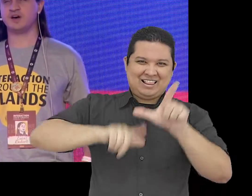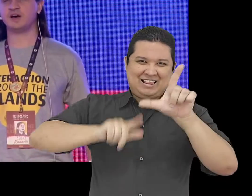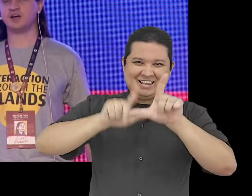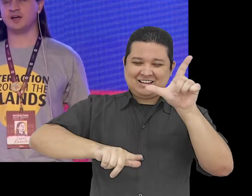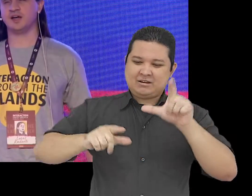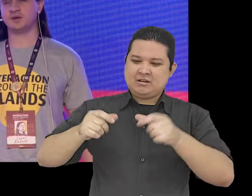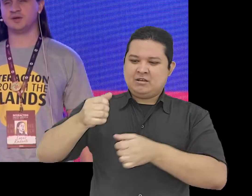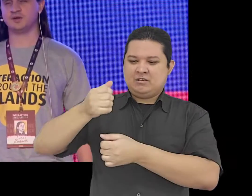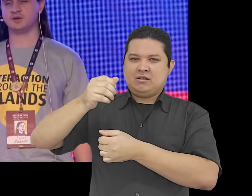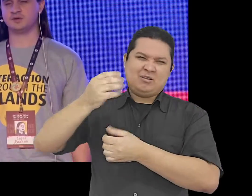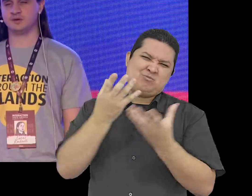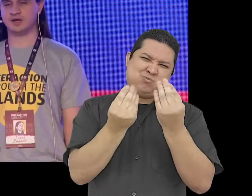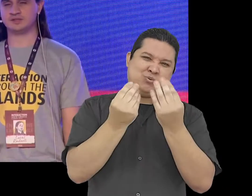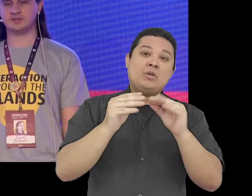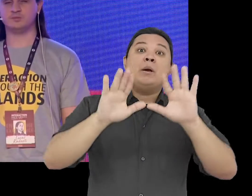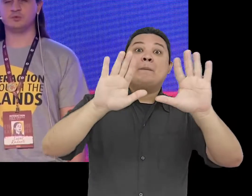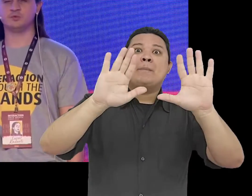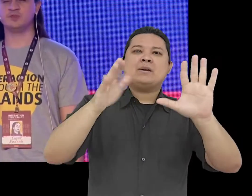você colocava